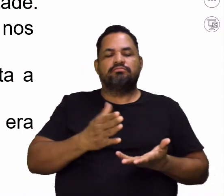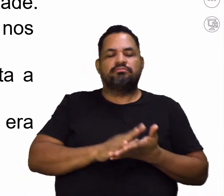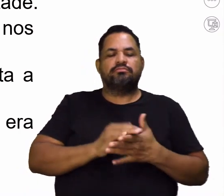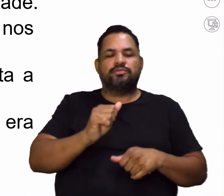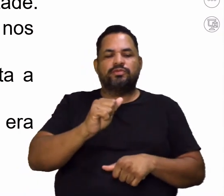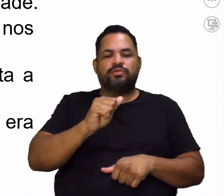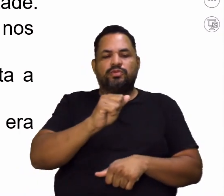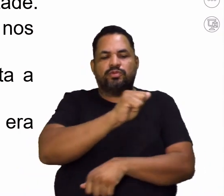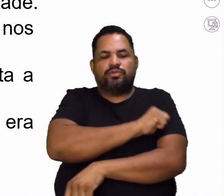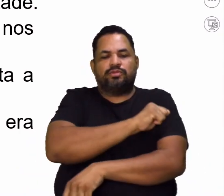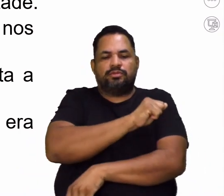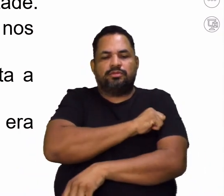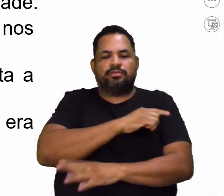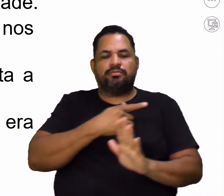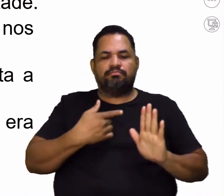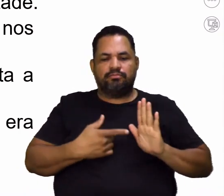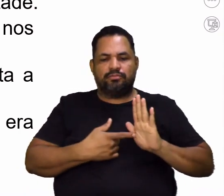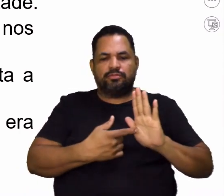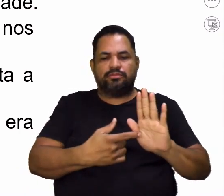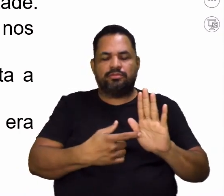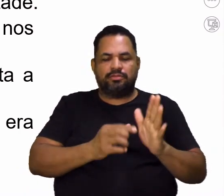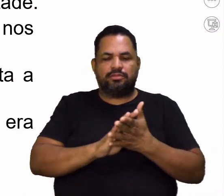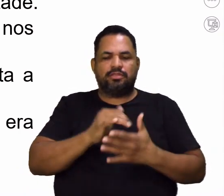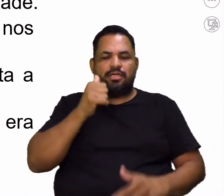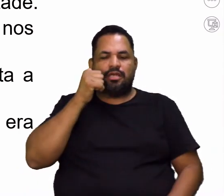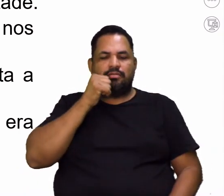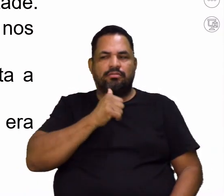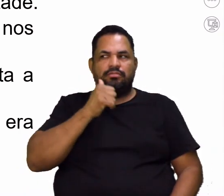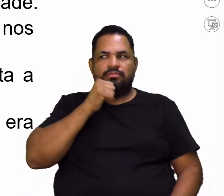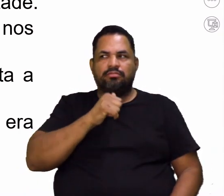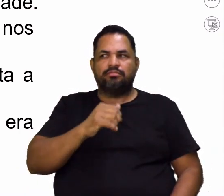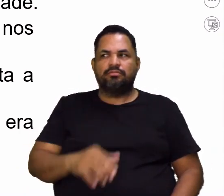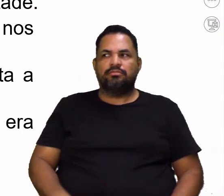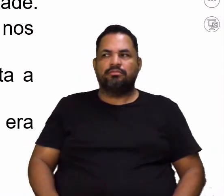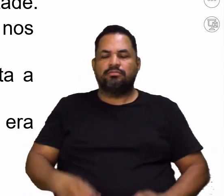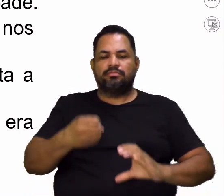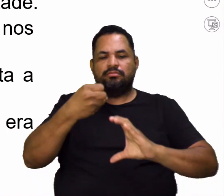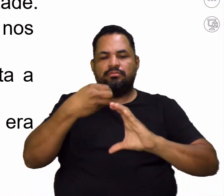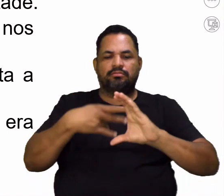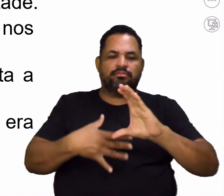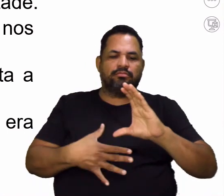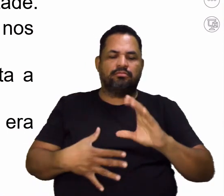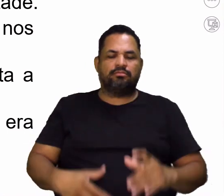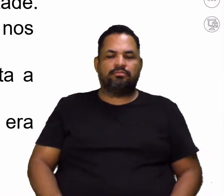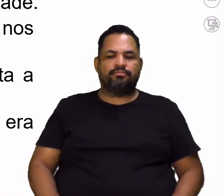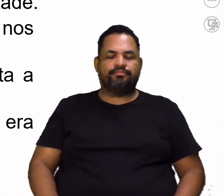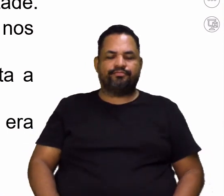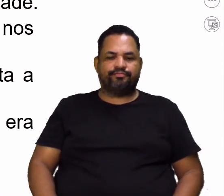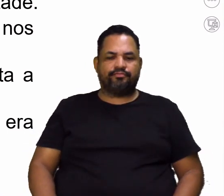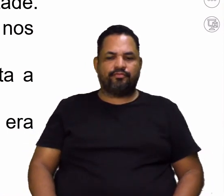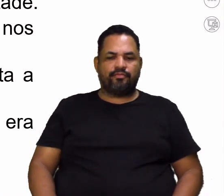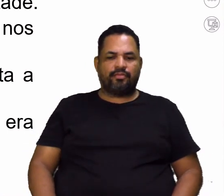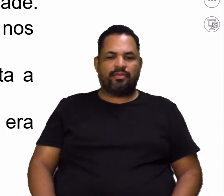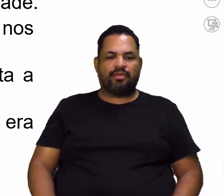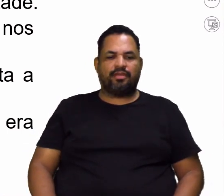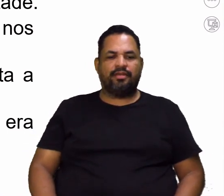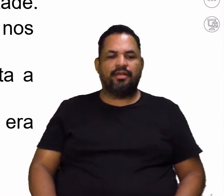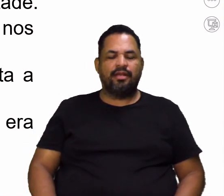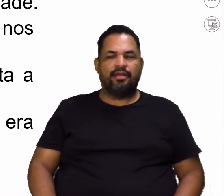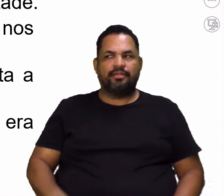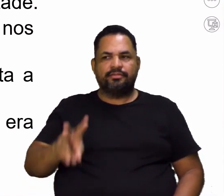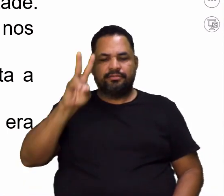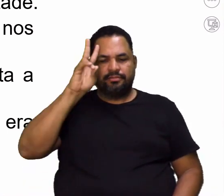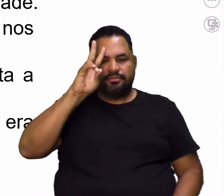pelo narrador como a fêmea Olha só uma das características que que lembra o naturalismo